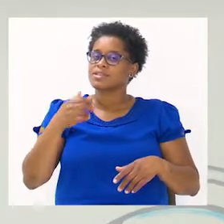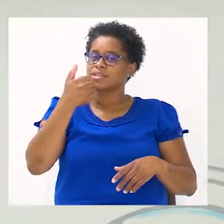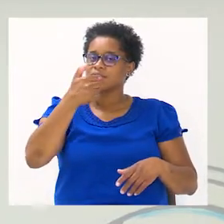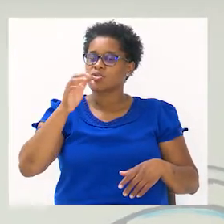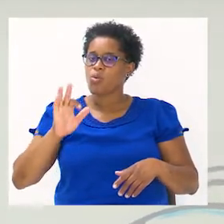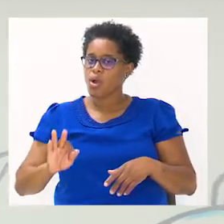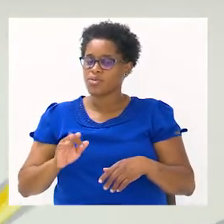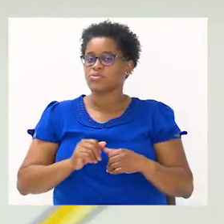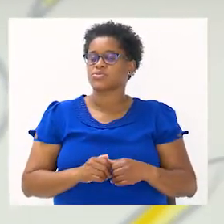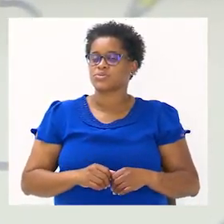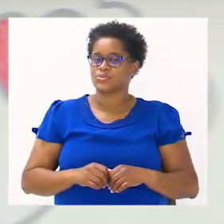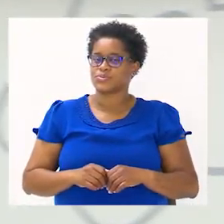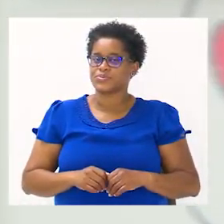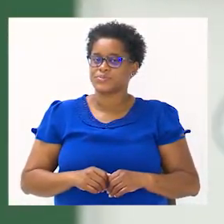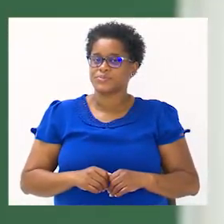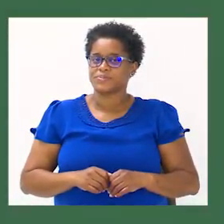5 quartos.